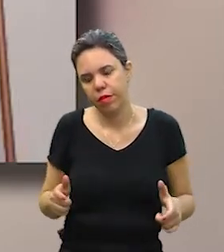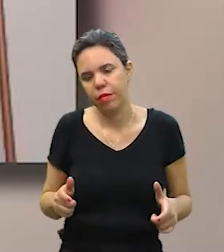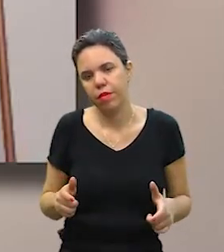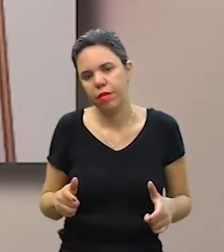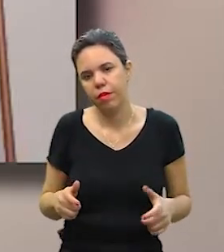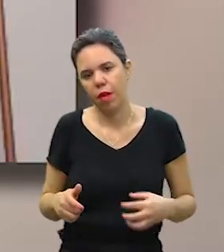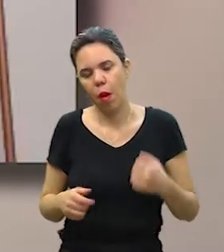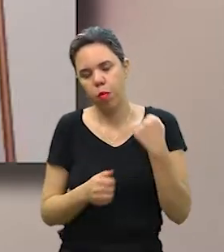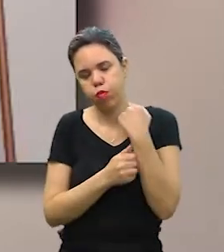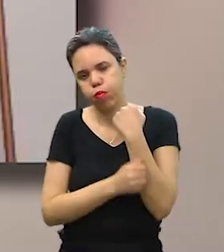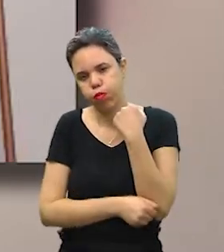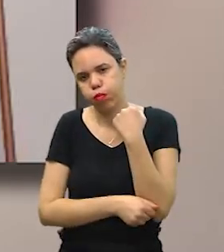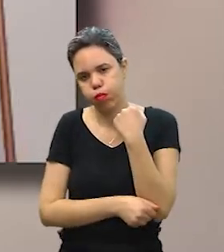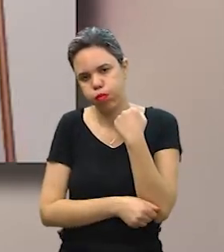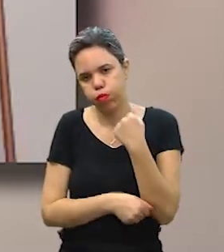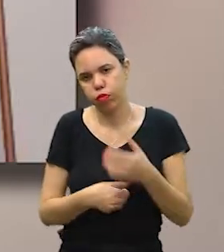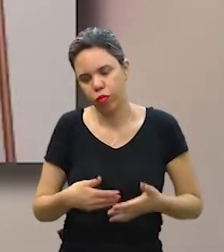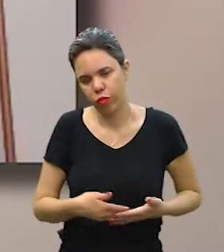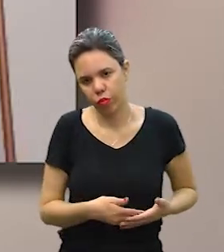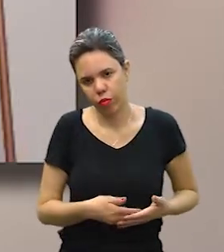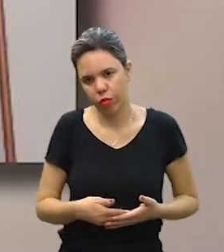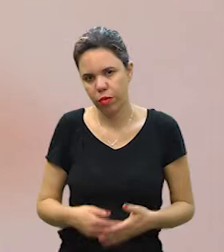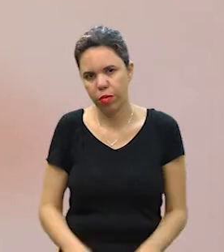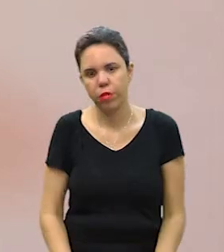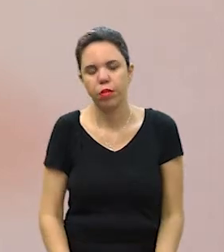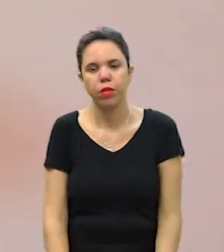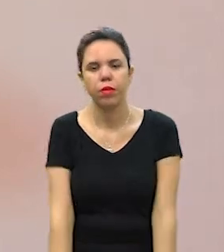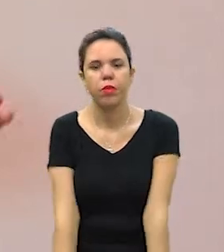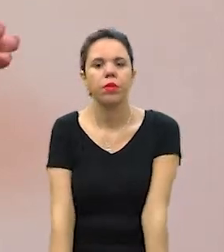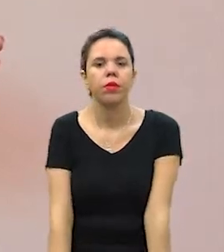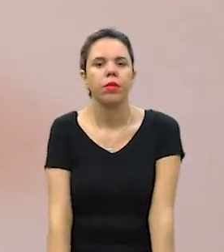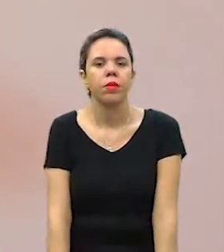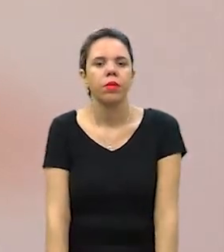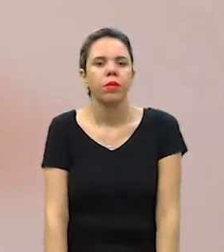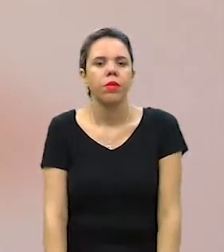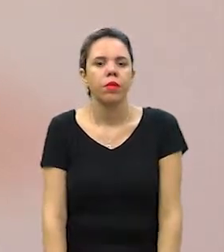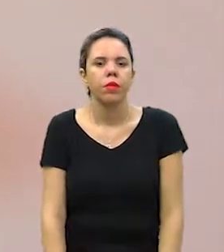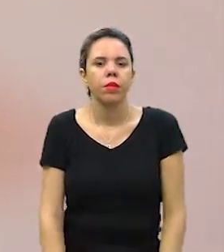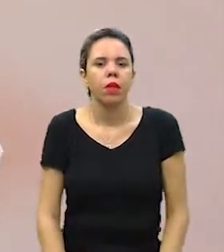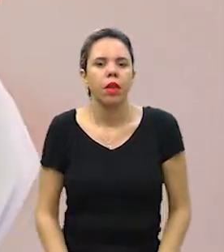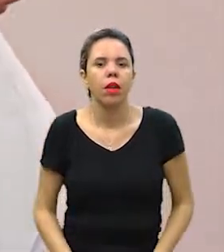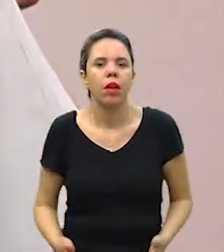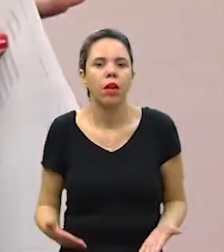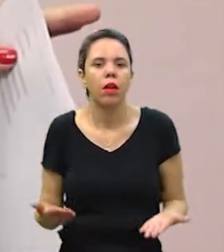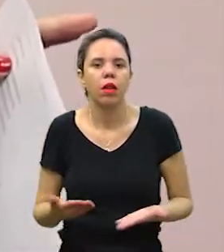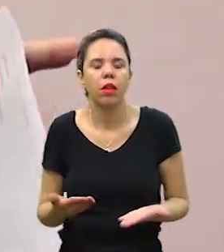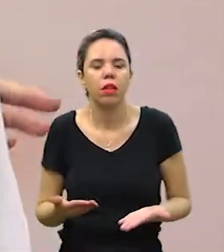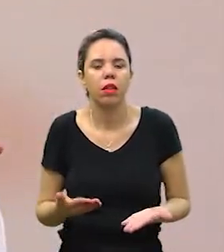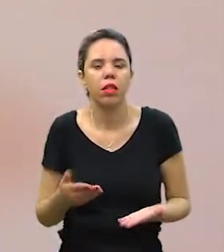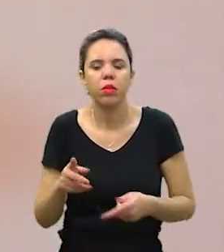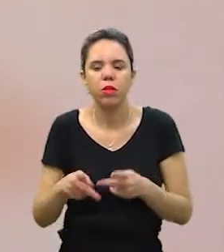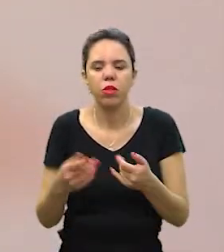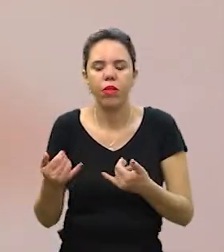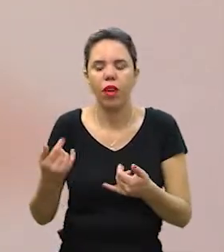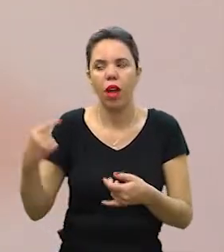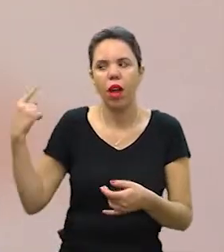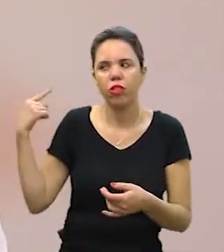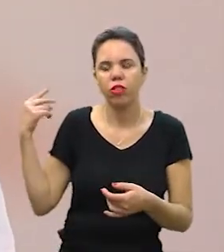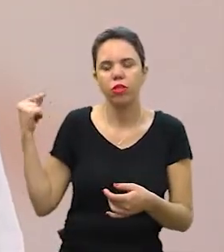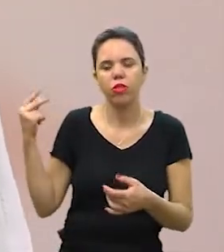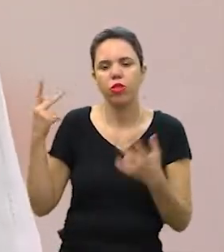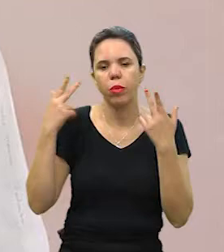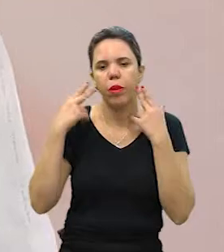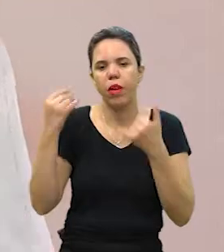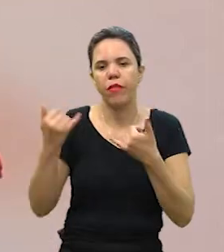flora intestinal desse bebê aí. E Ticiane, Hoje a gente quase não escuta falar, mas antigamente era